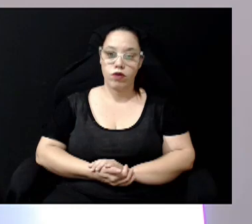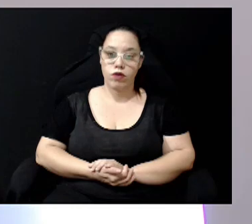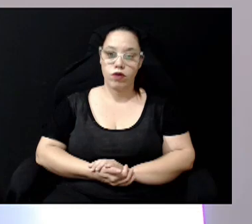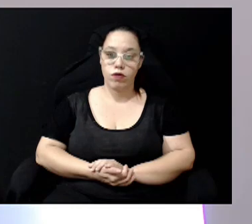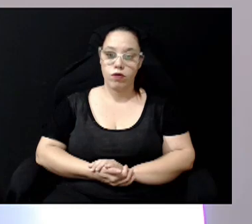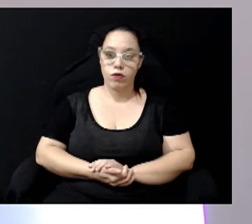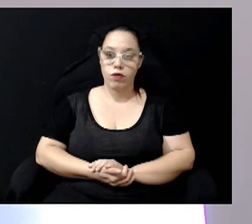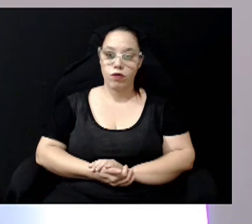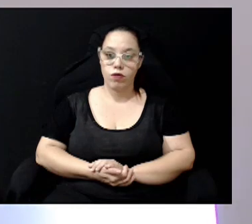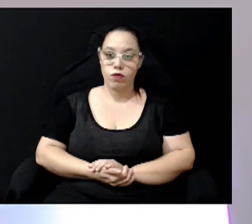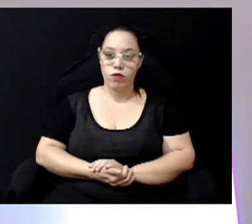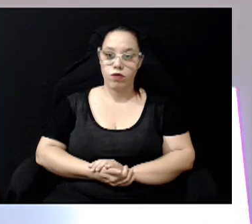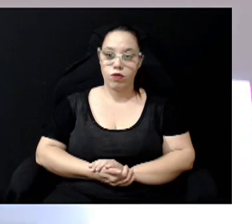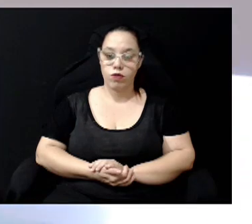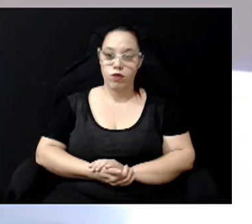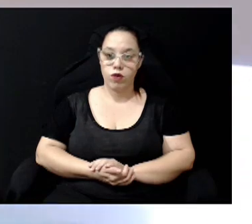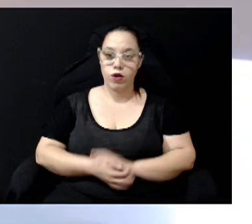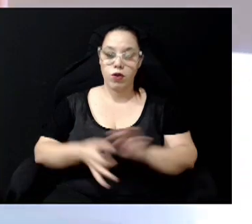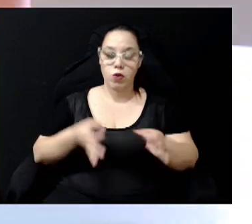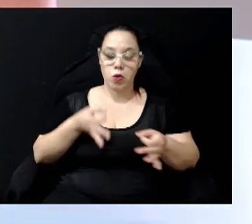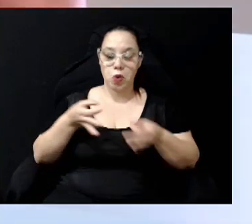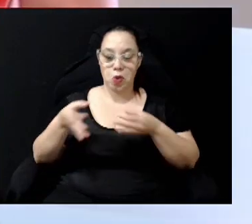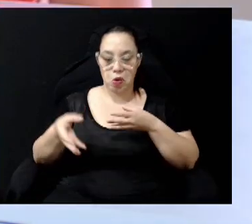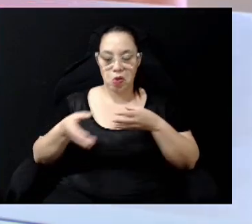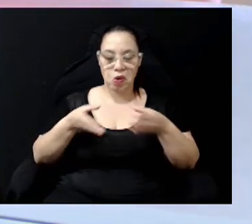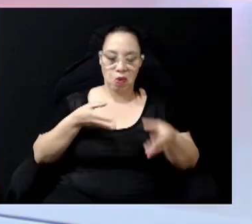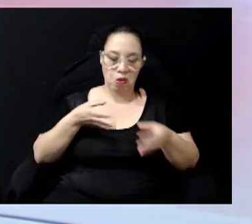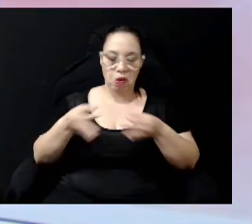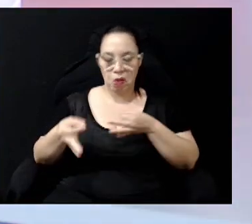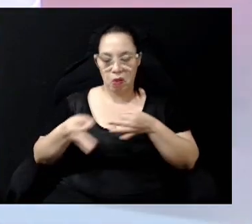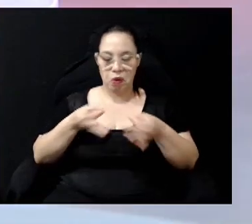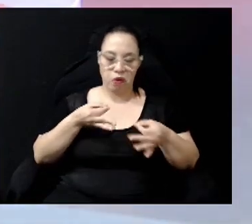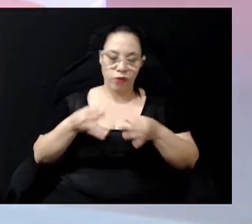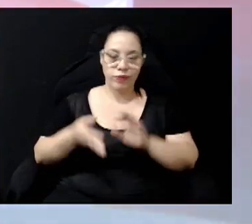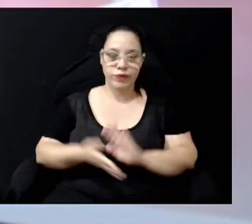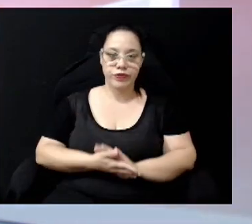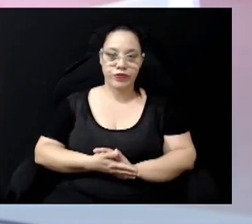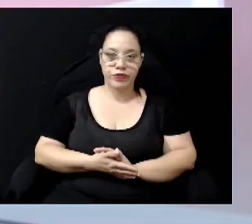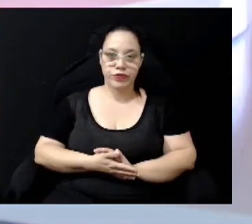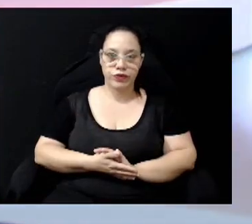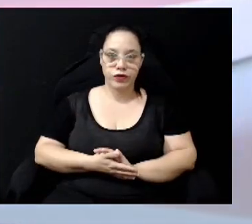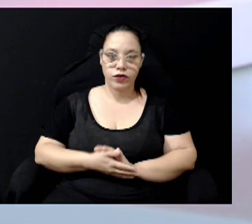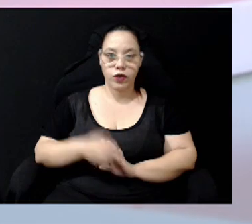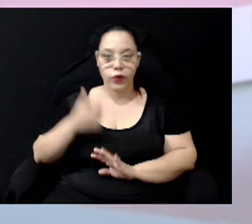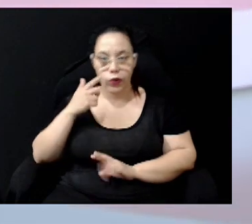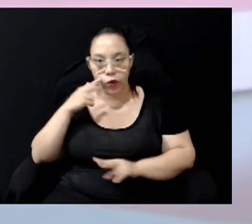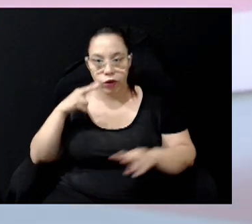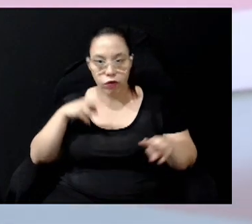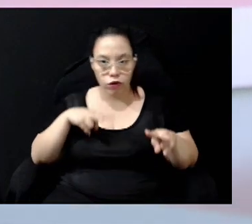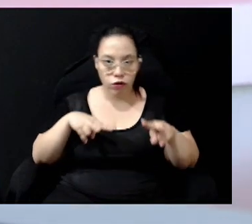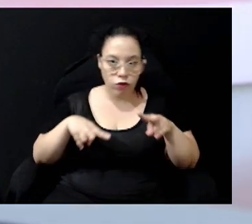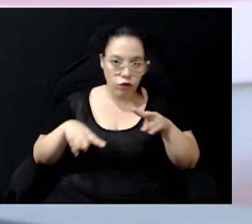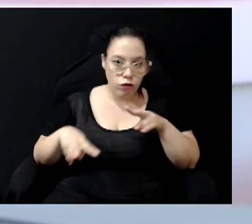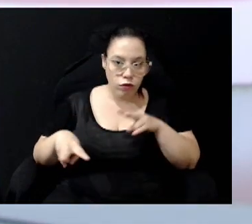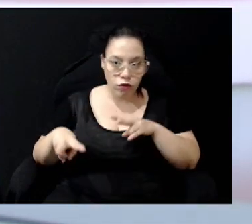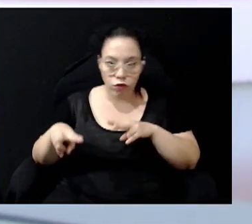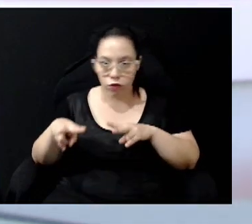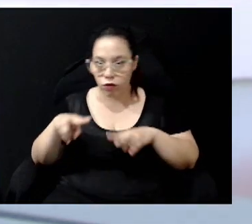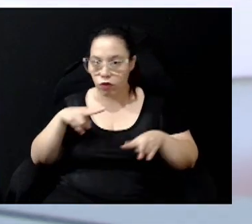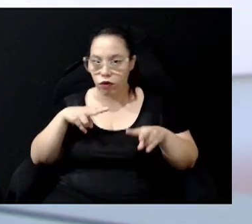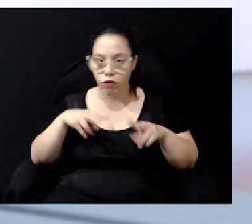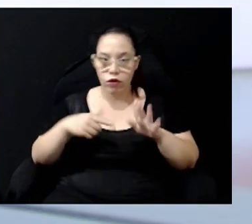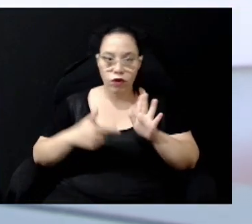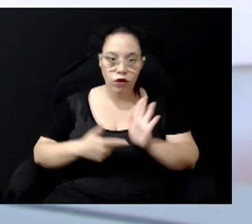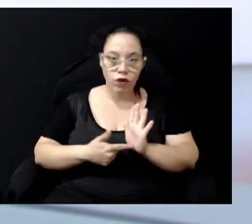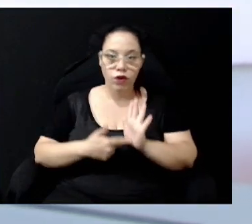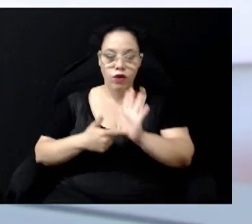com uma ordenação, e aí a gente vai observando quais são as dinâmicas que vão se mostrando